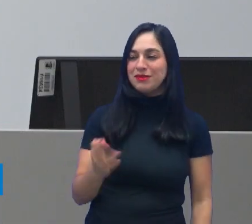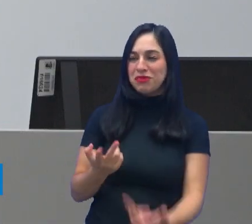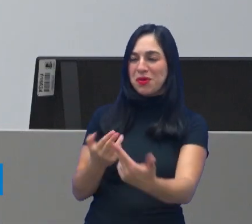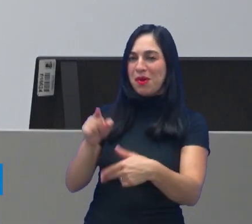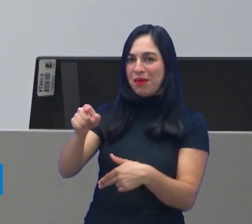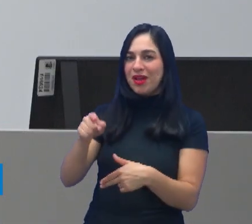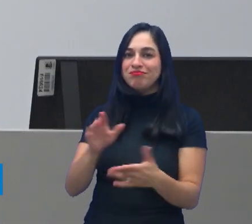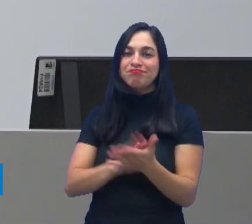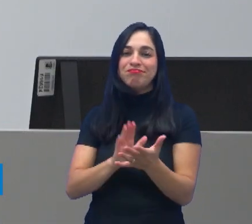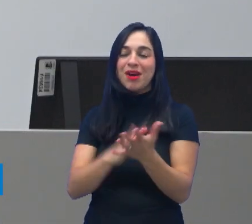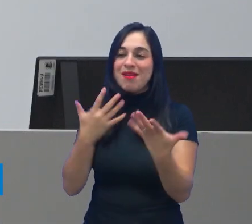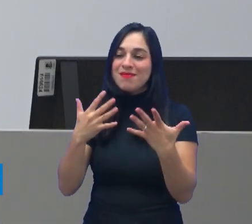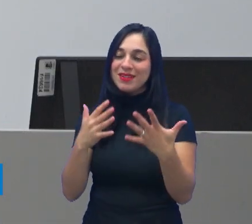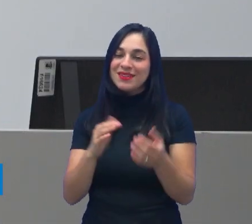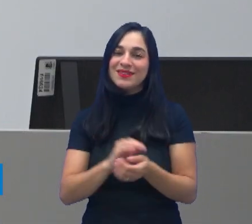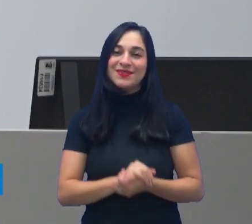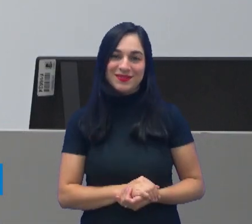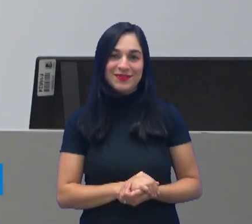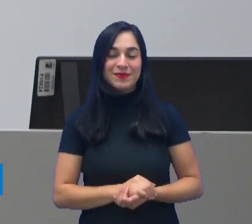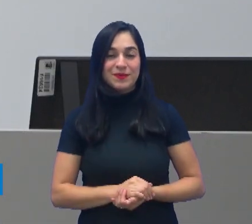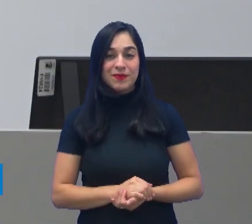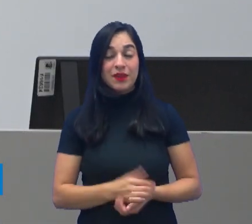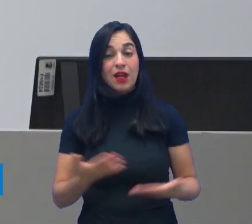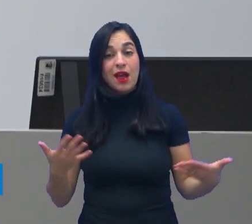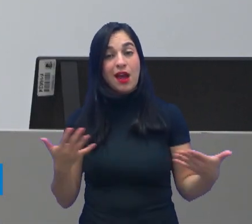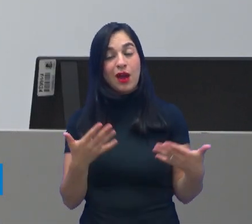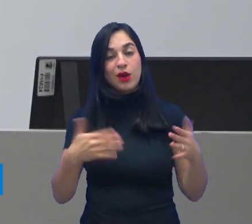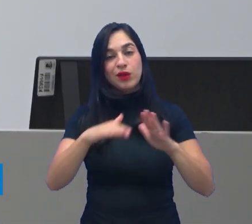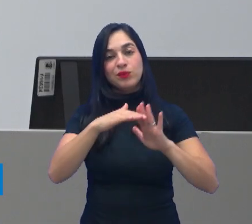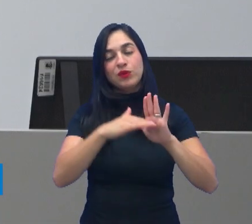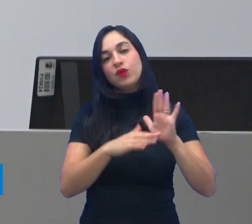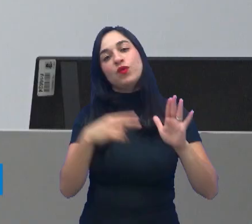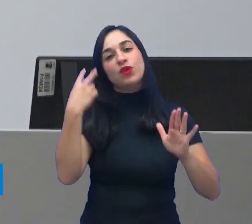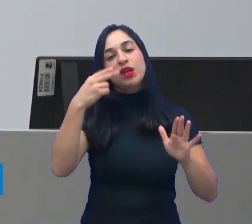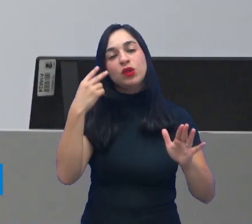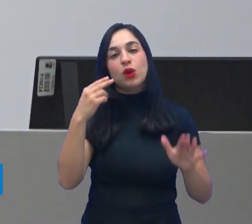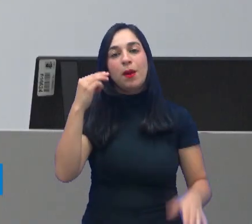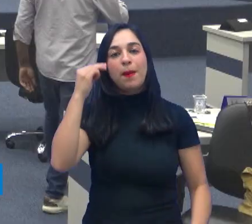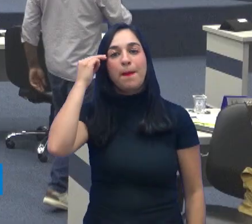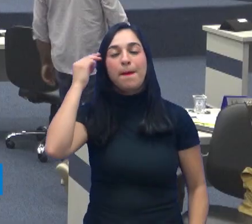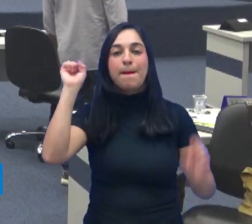mamãe. Com a palavra, questão de ordem, vereador Marcão da Academia.